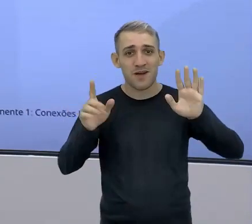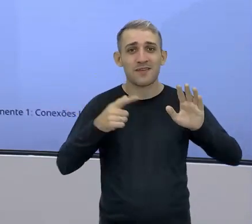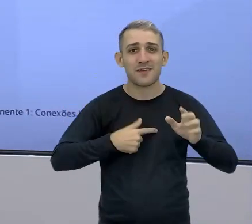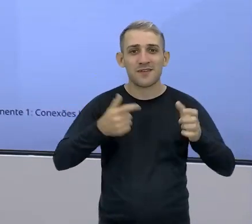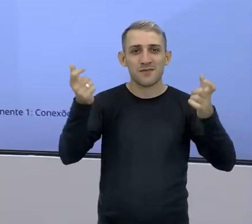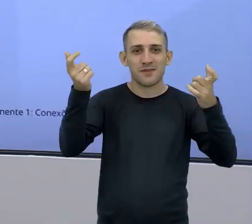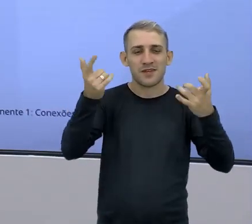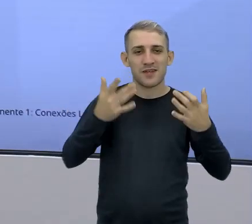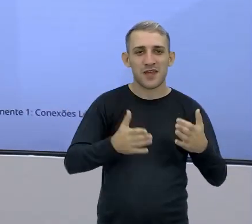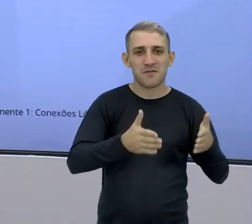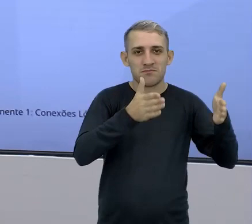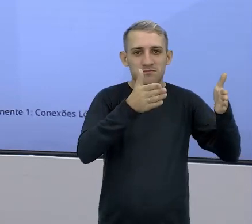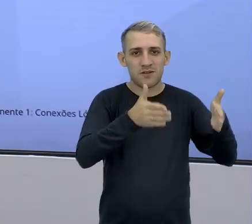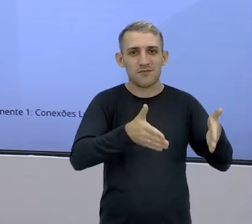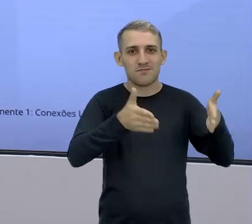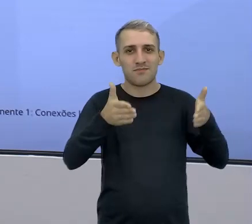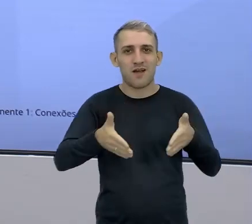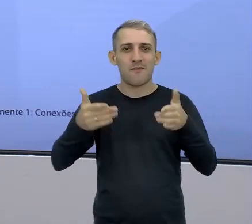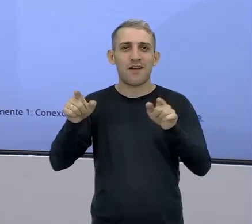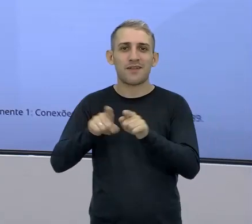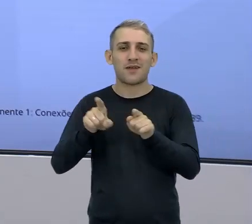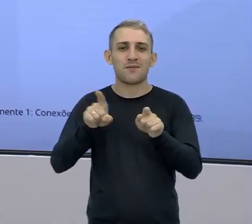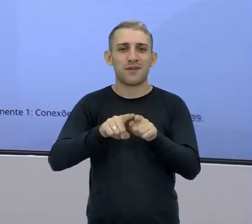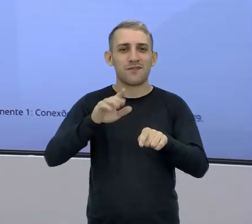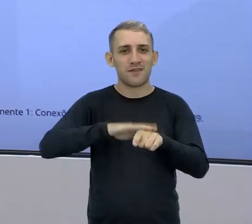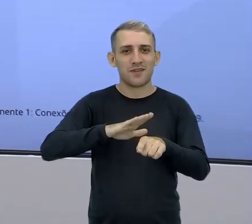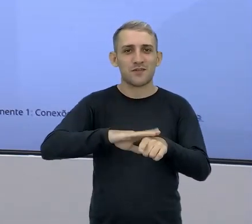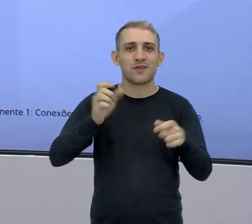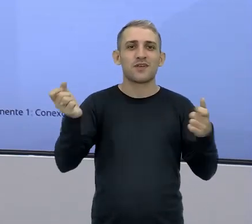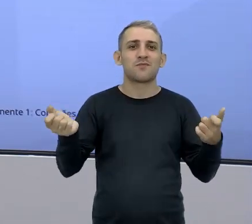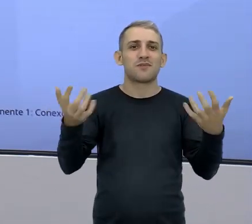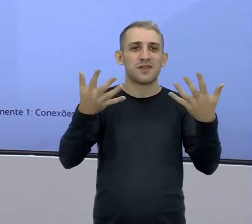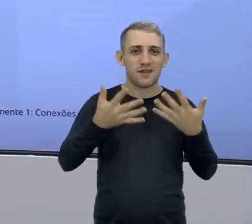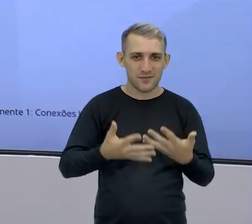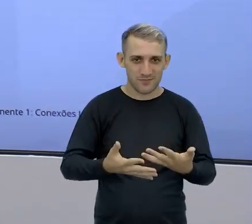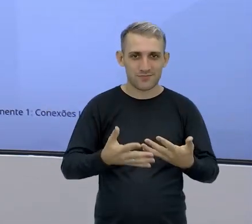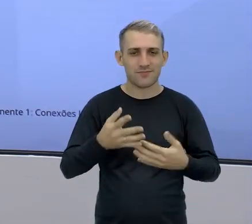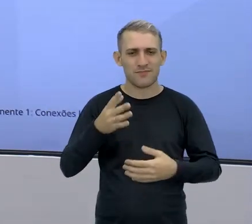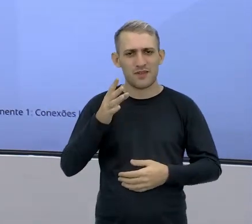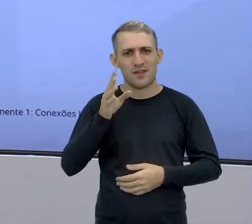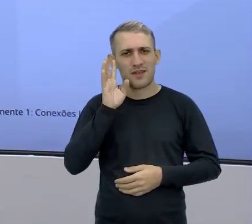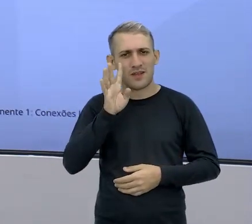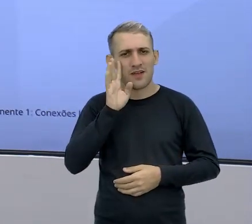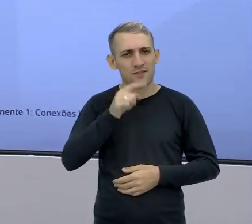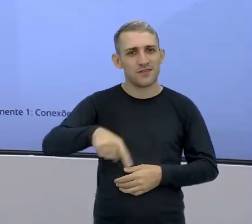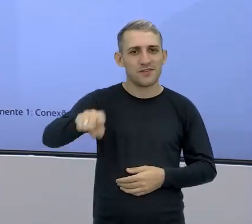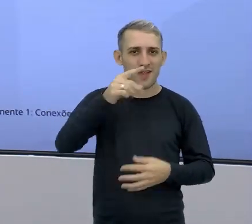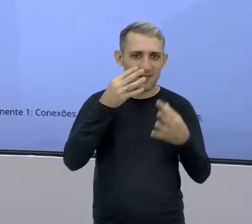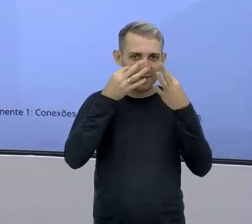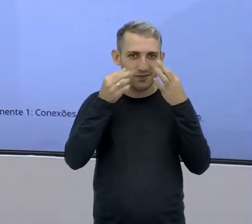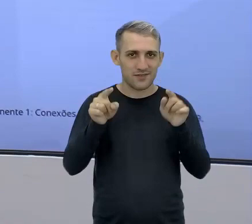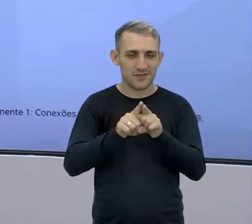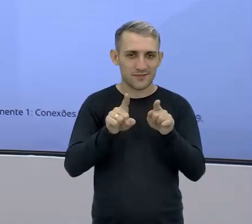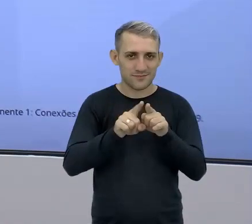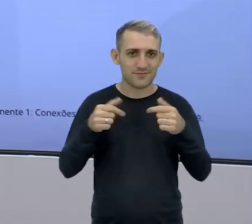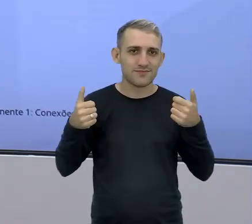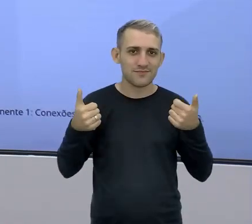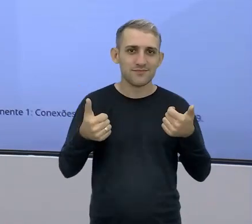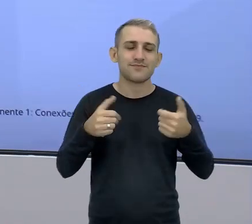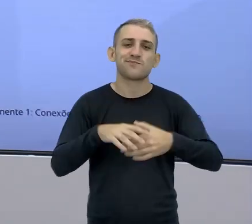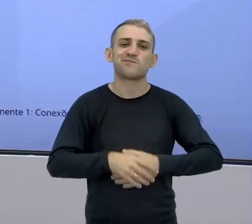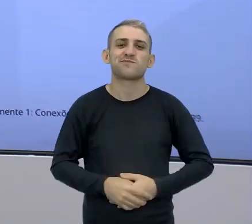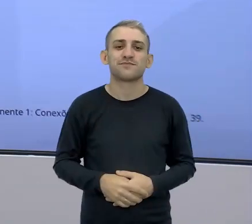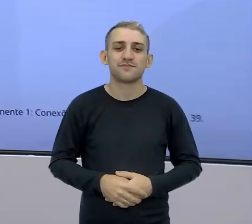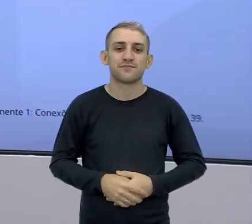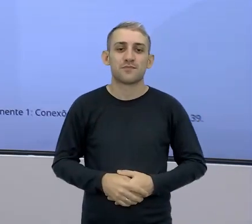leituras pausadas aí, e aí fui fazendo comentários, né? Então é interessante vocês se aterem a isso daí também, tá? Vamos lá, o que